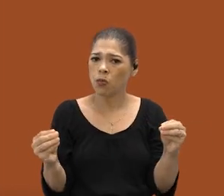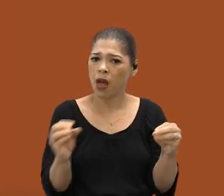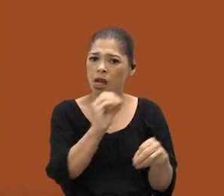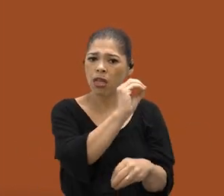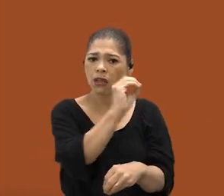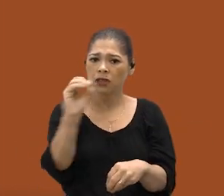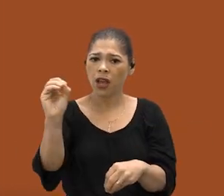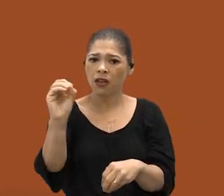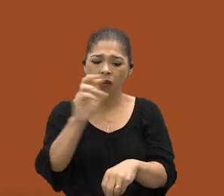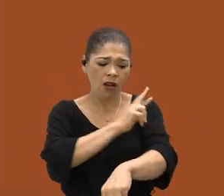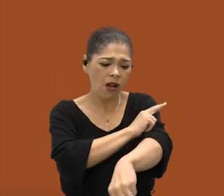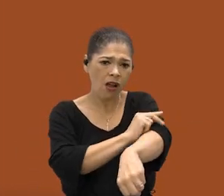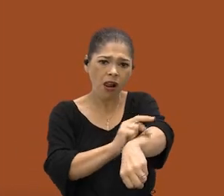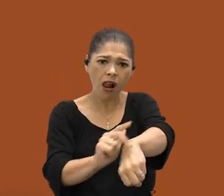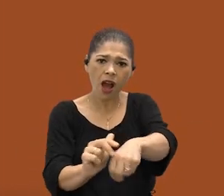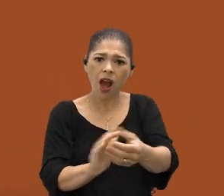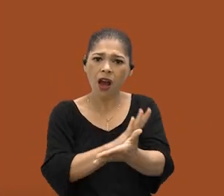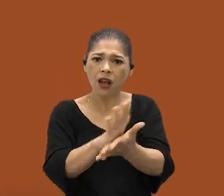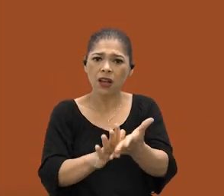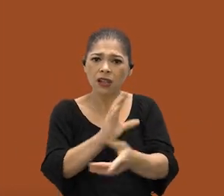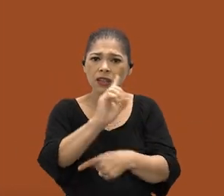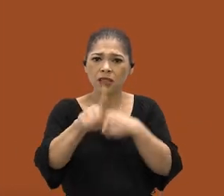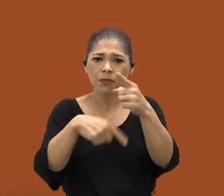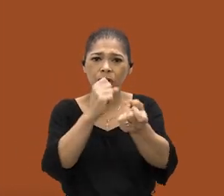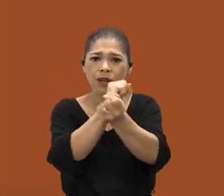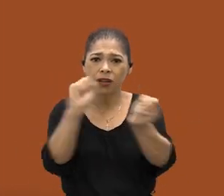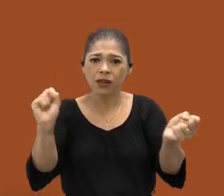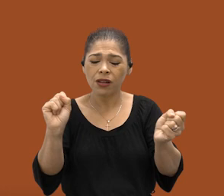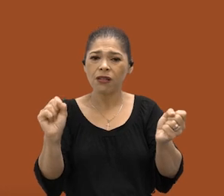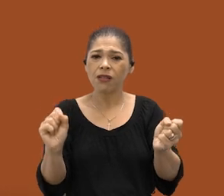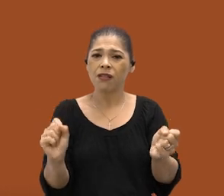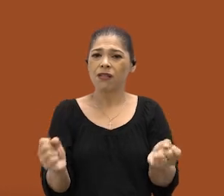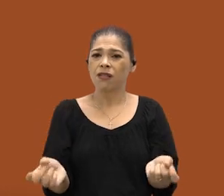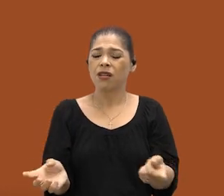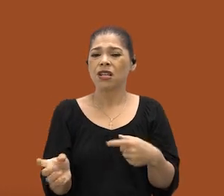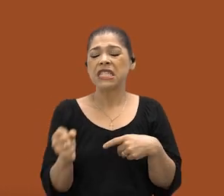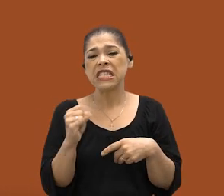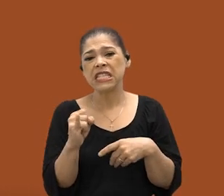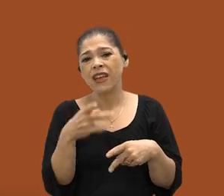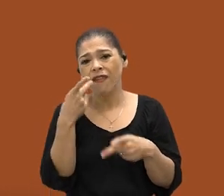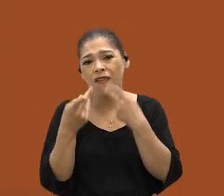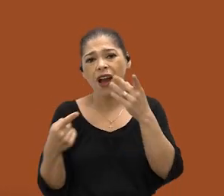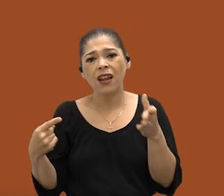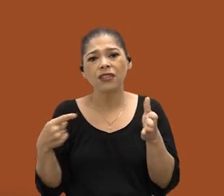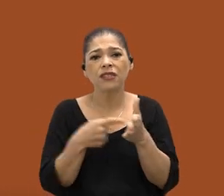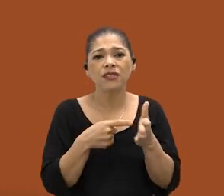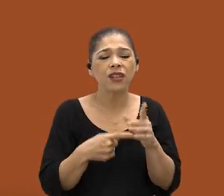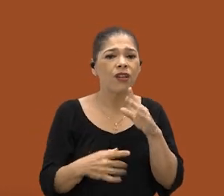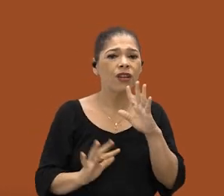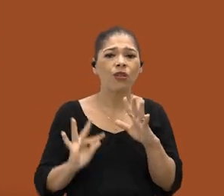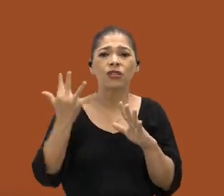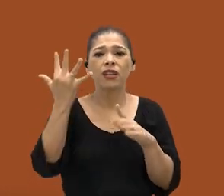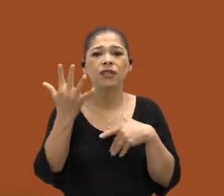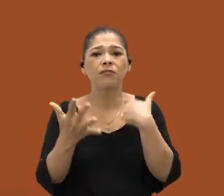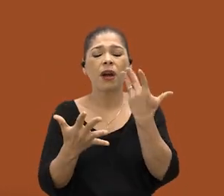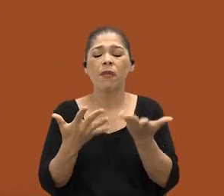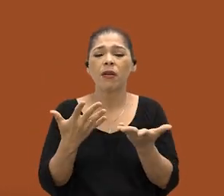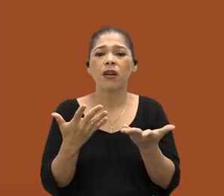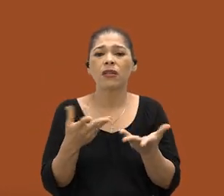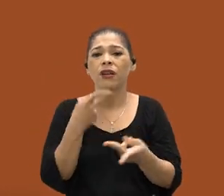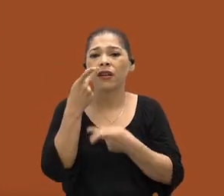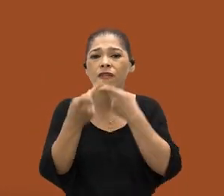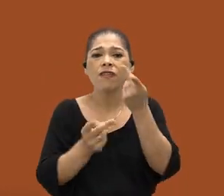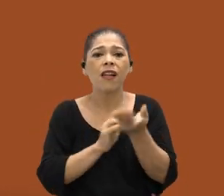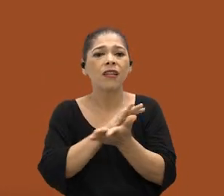vivemos uma história sem raça depois da escravidão né no máximo se denuncia o que acontece mas uma coisa